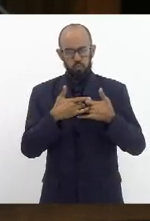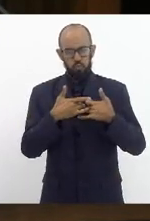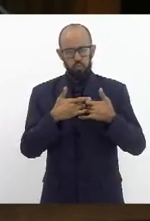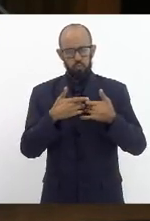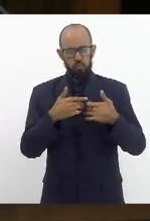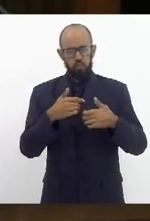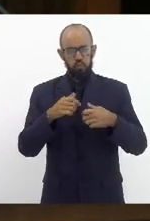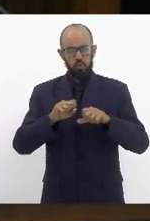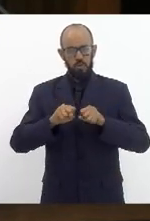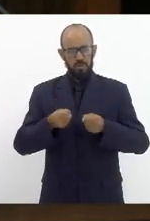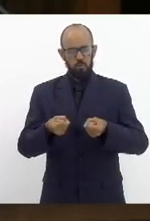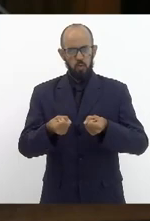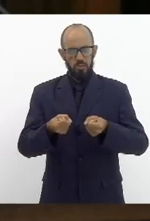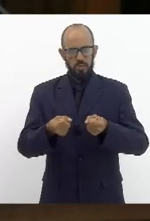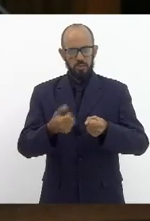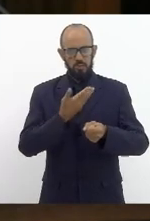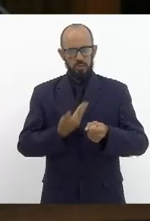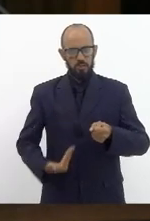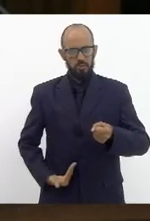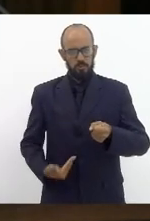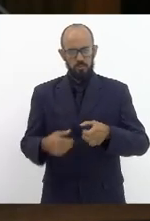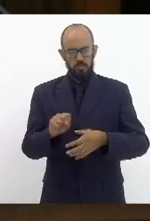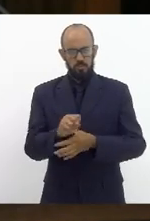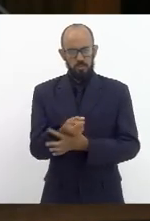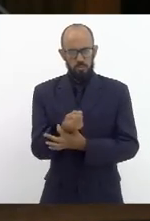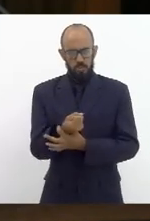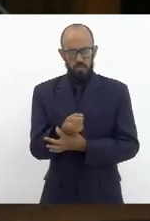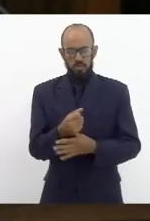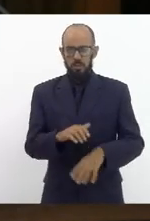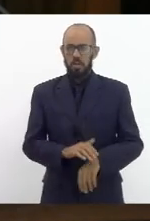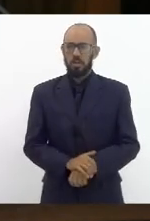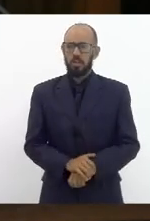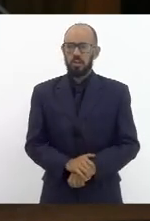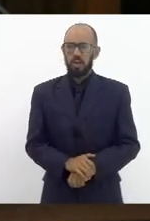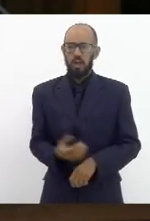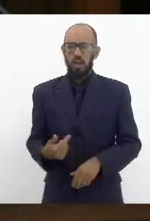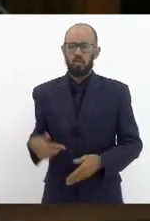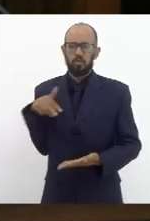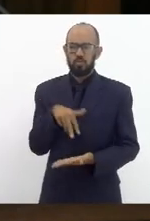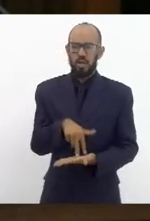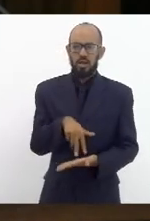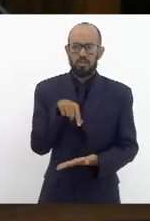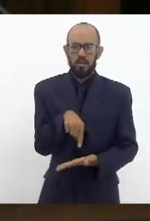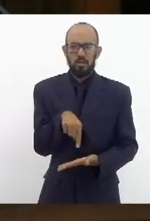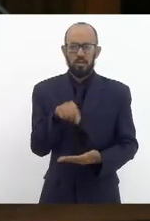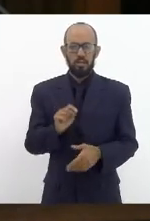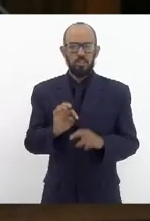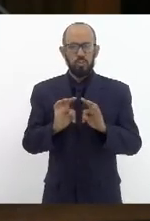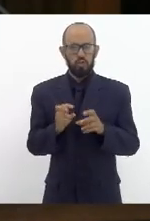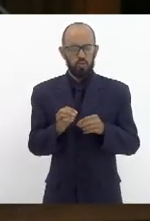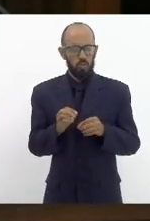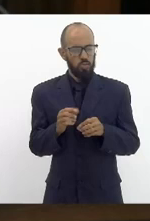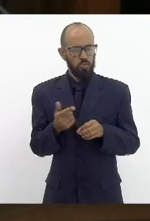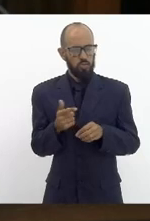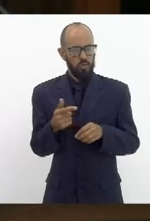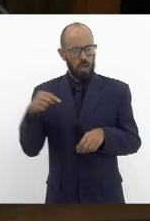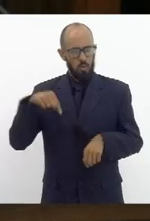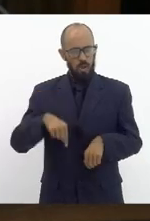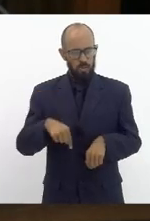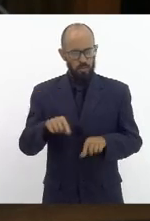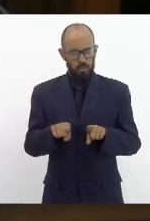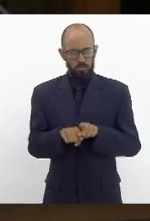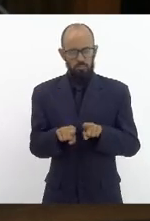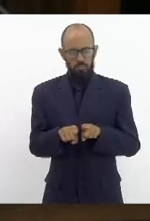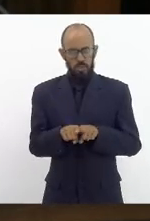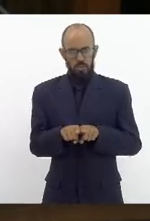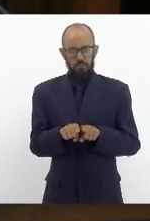segurança. Essa talvez seja a diferença que nos traz aqui, daqueles que não estão aqui, né? E